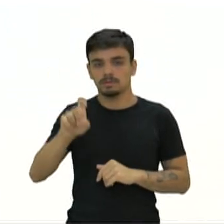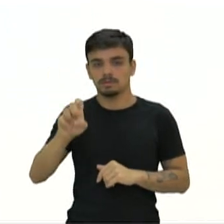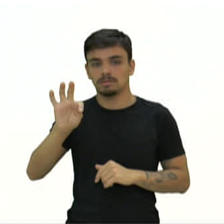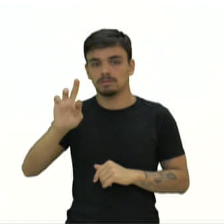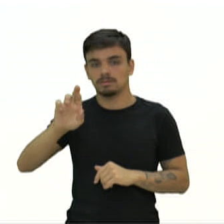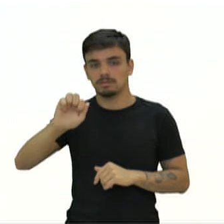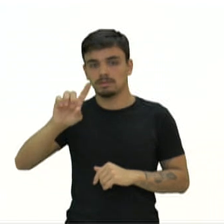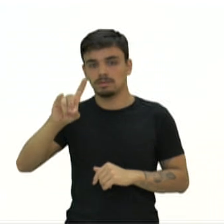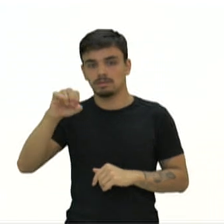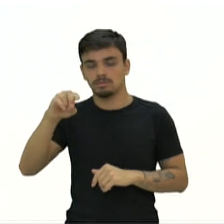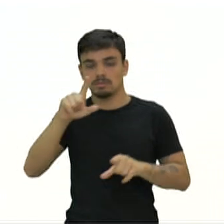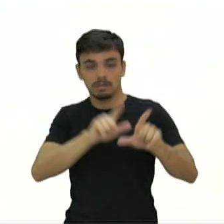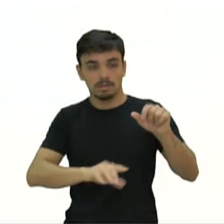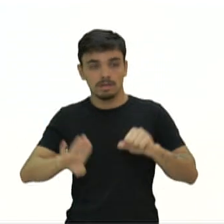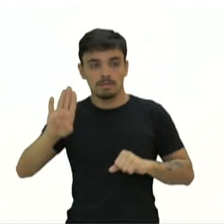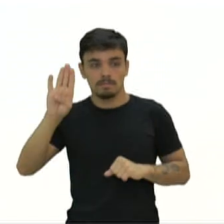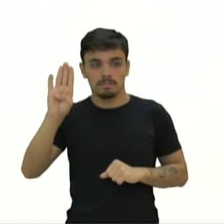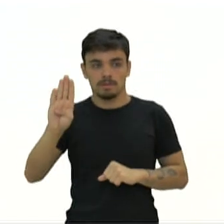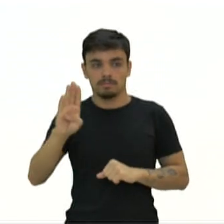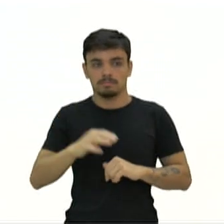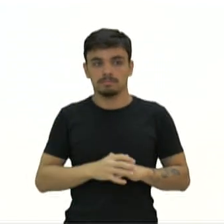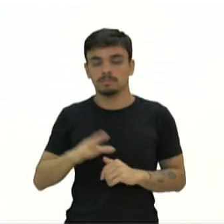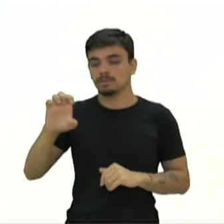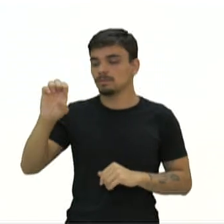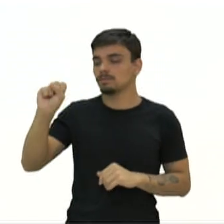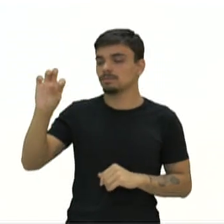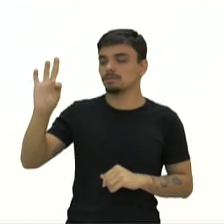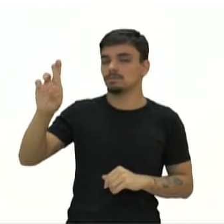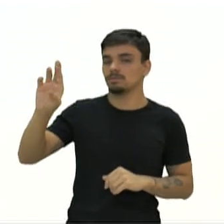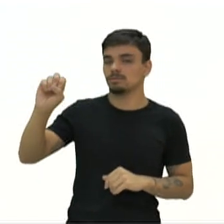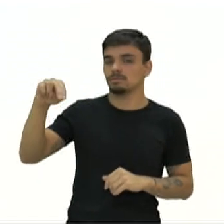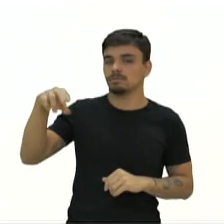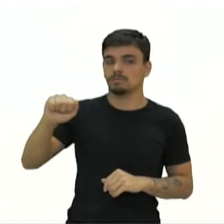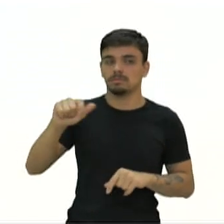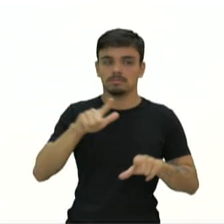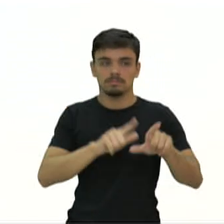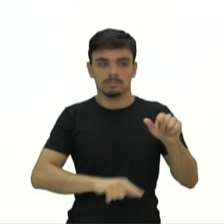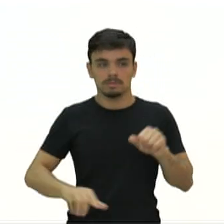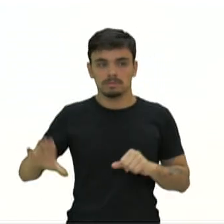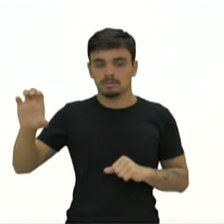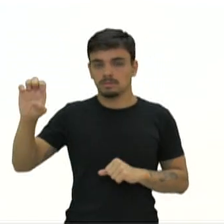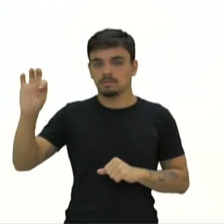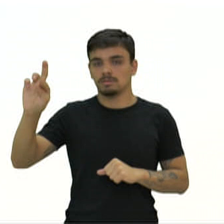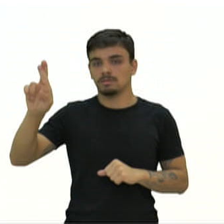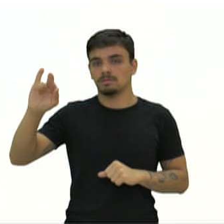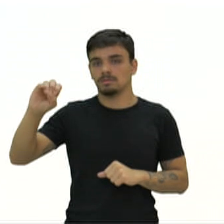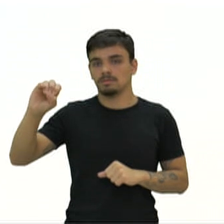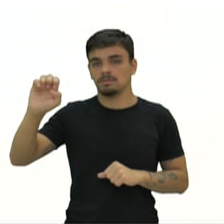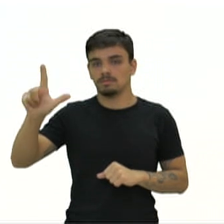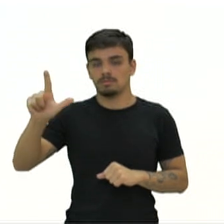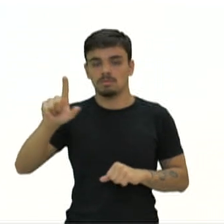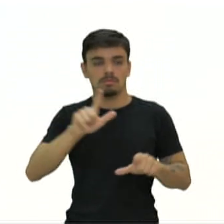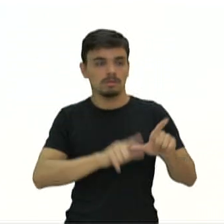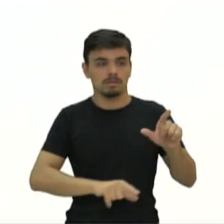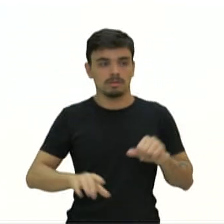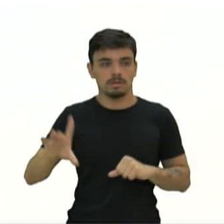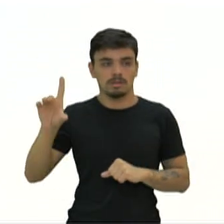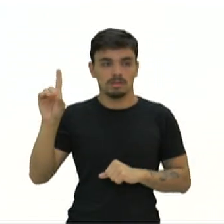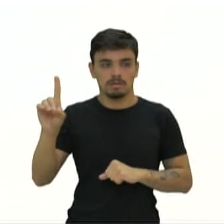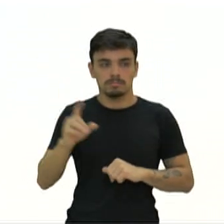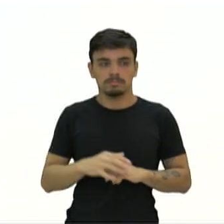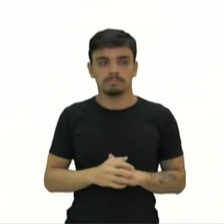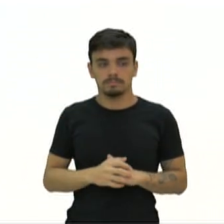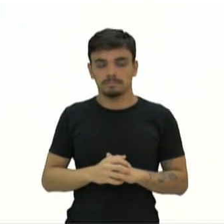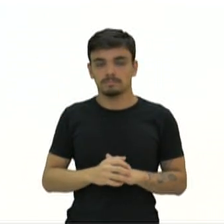a estrona. Letra C, o estriol. Letra D, o 17-beta-estradiol. Ou a